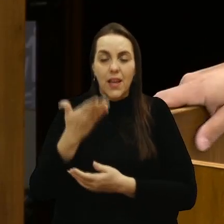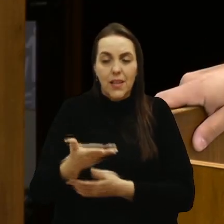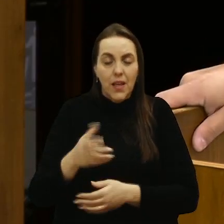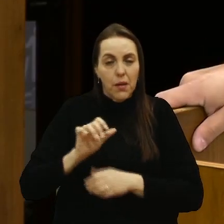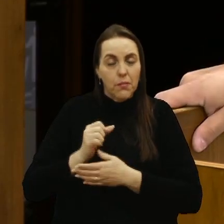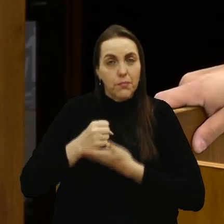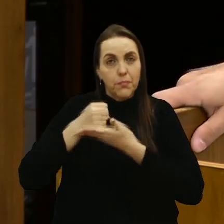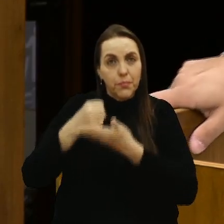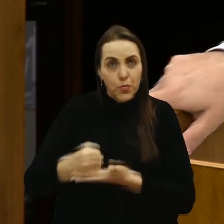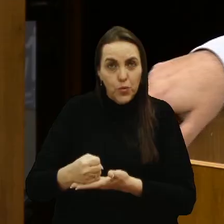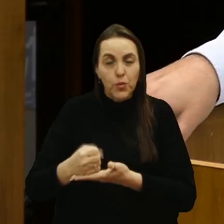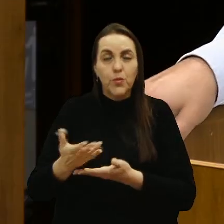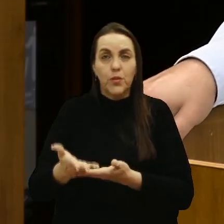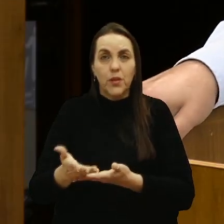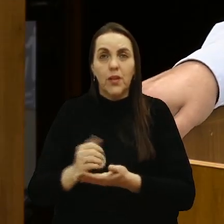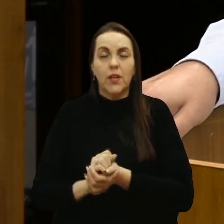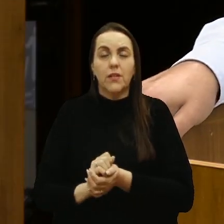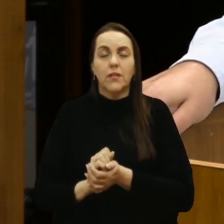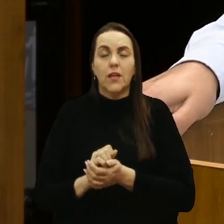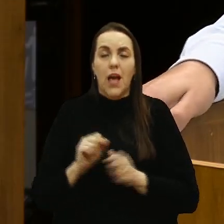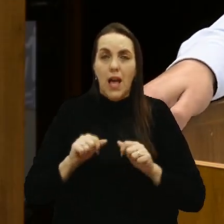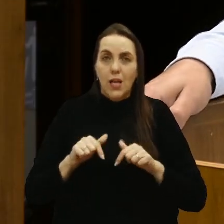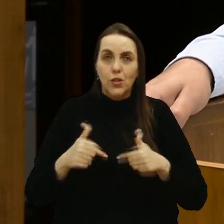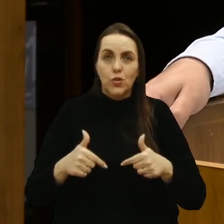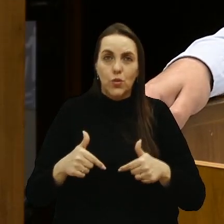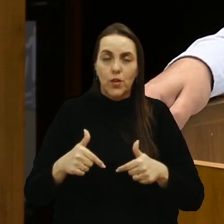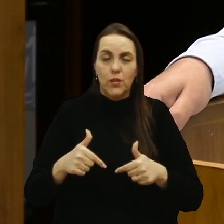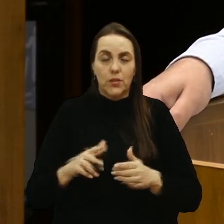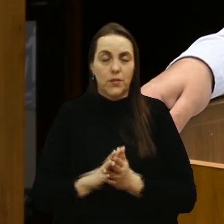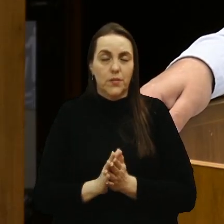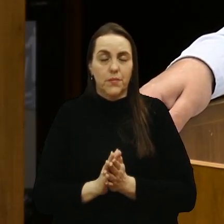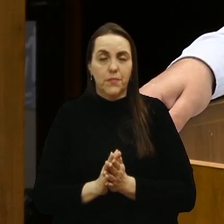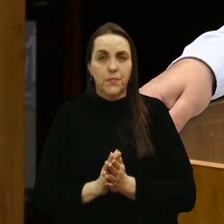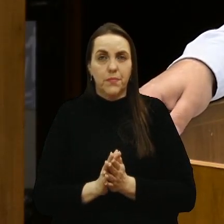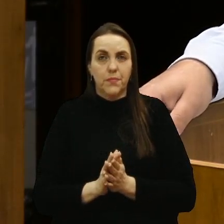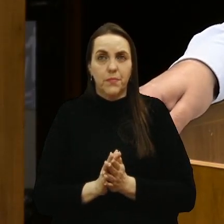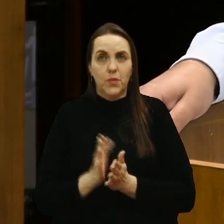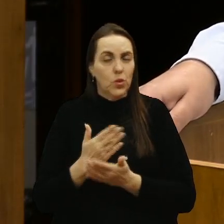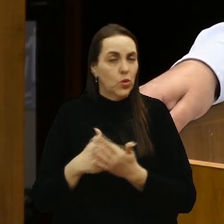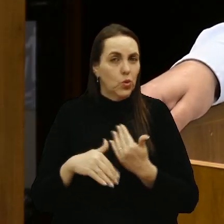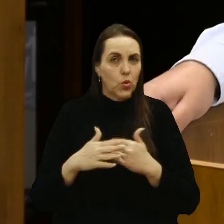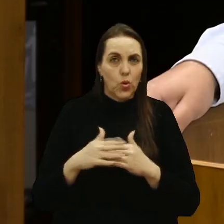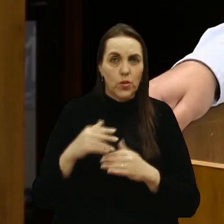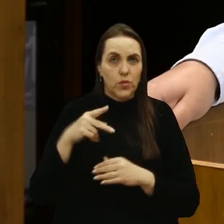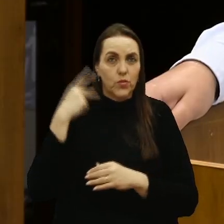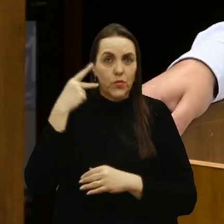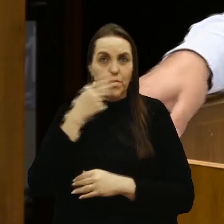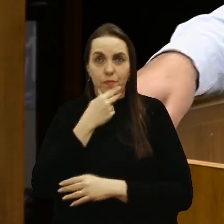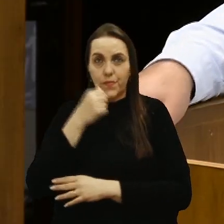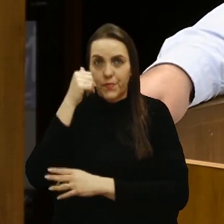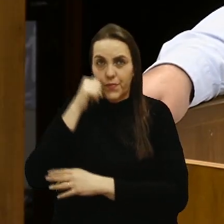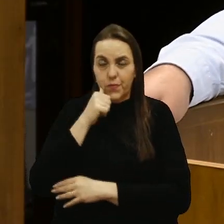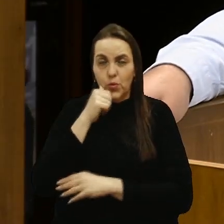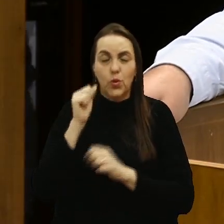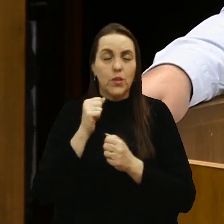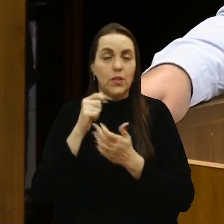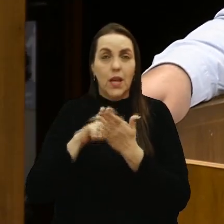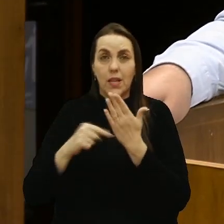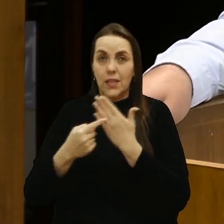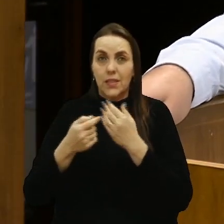suporte às ações parlamentares, asseguram a transparência das atividades da